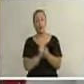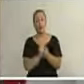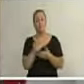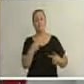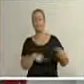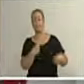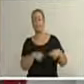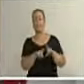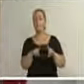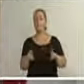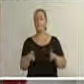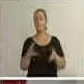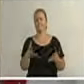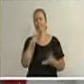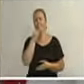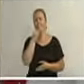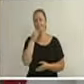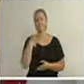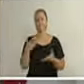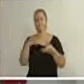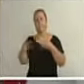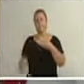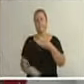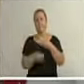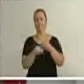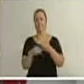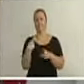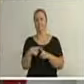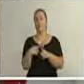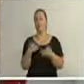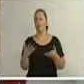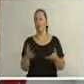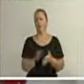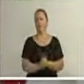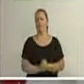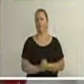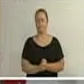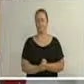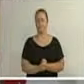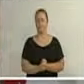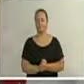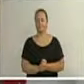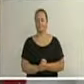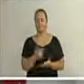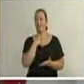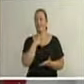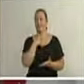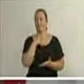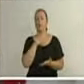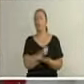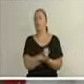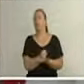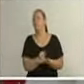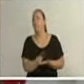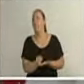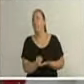quero dar a minha contribuição para isso, porque acho que a gente não deve deixar essa passagem acontecer sem que a gente